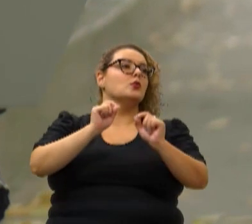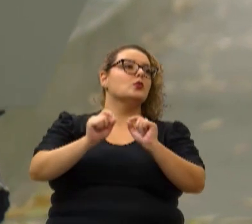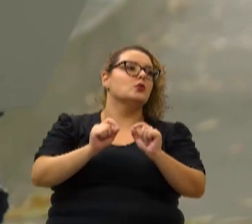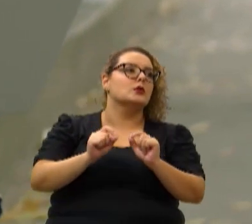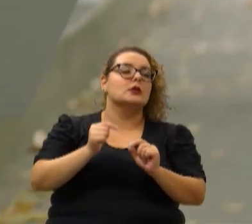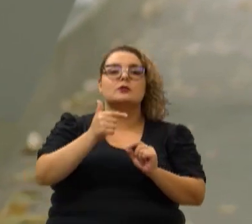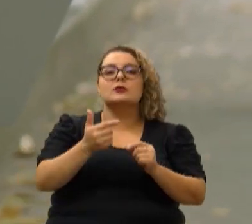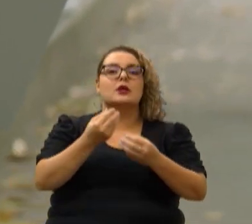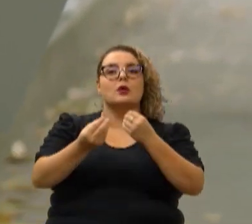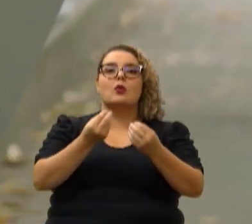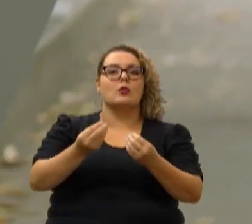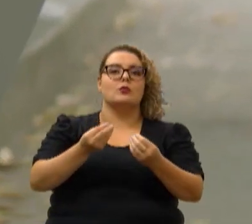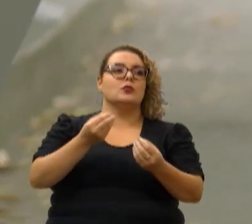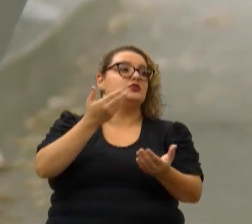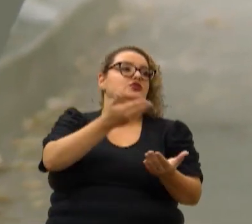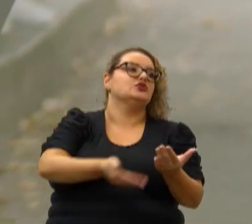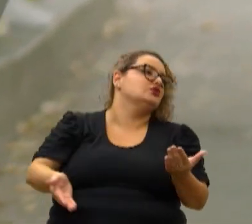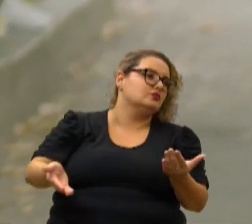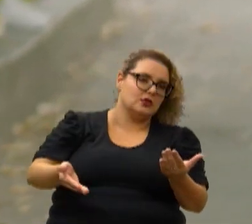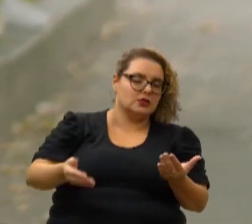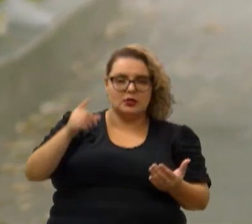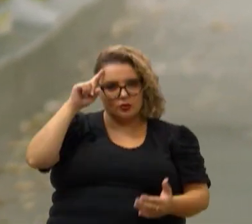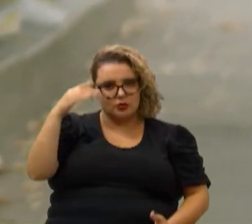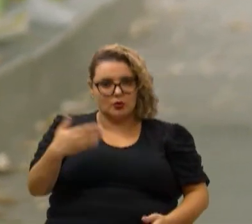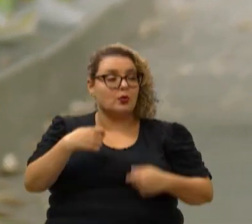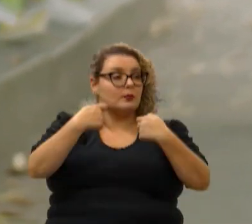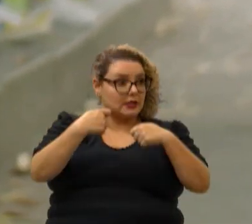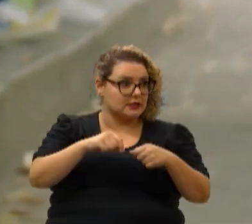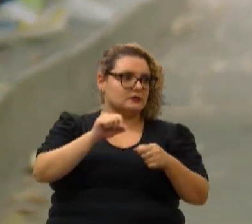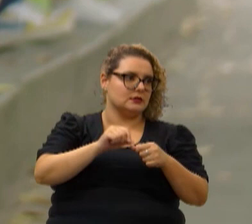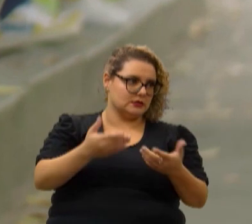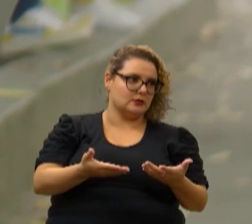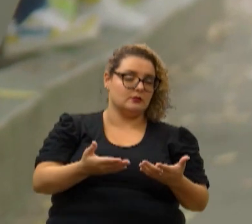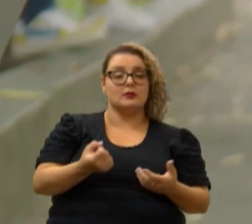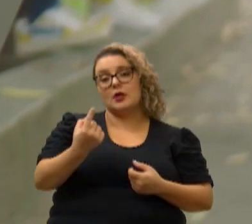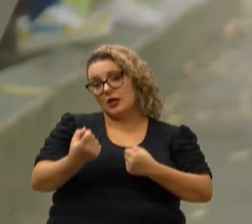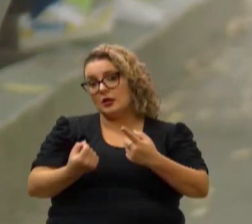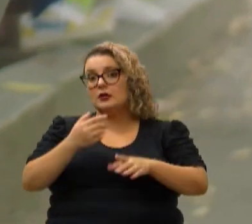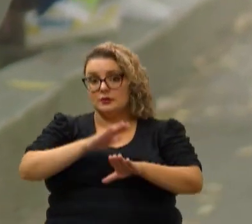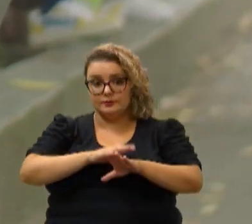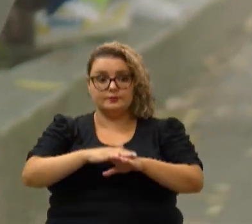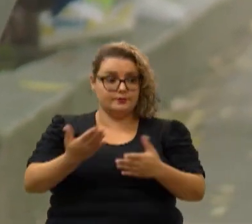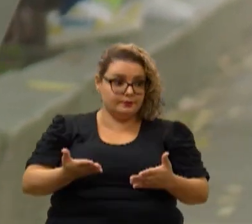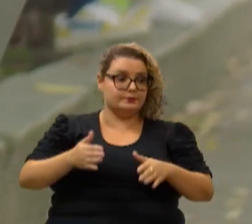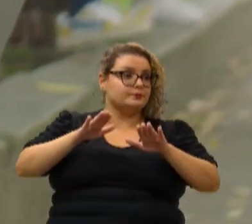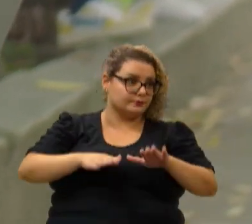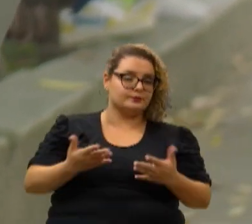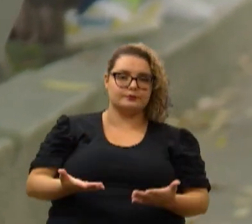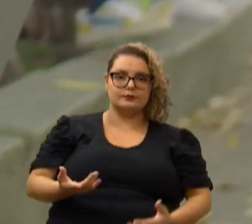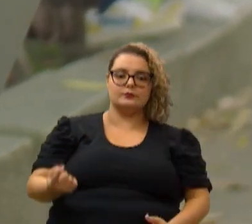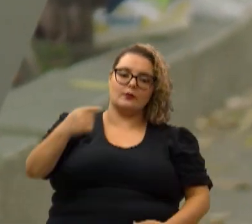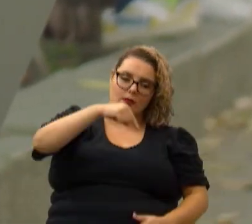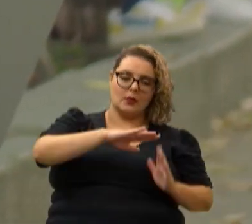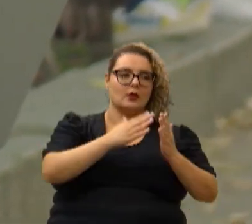é inegociável no seu dia a dia? O que você precisa fazer? Bom, existem algumas atividades que são fixas.